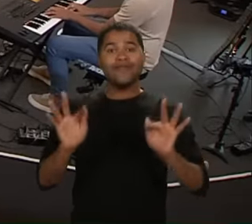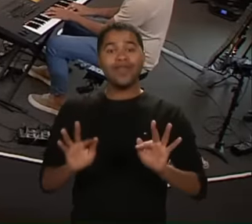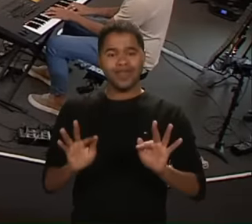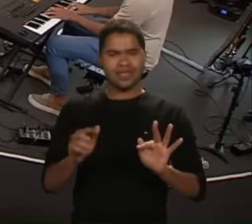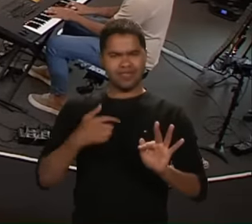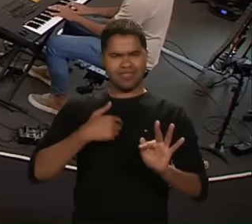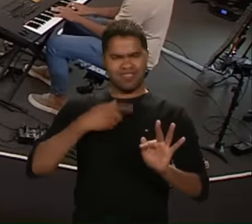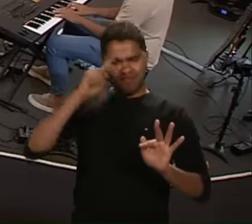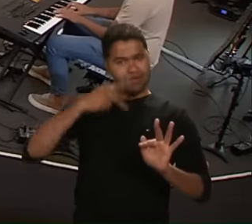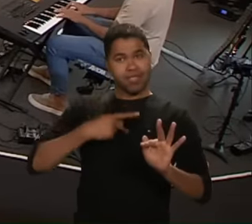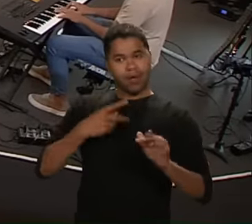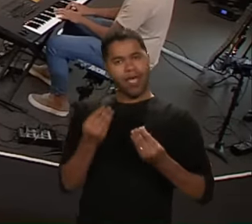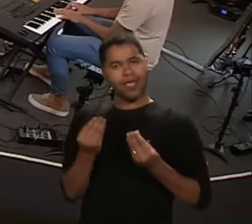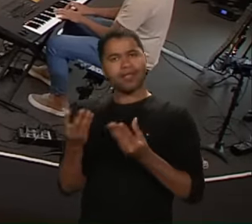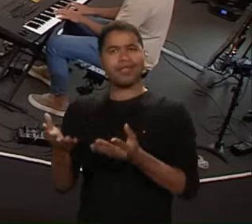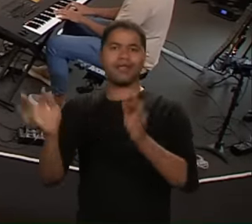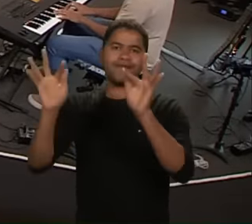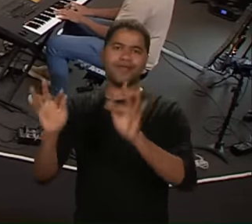outro feliz.